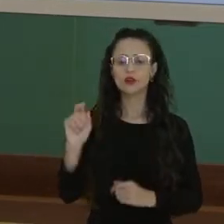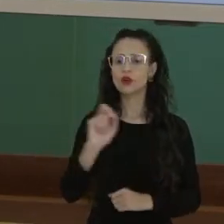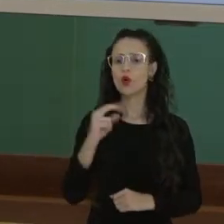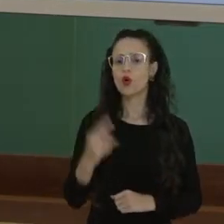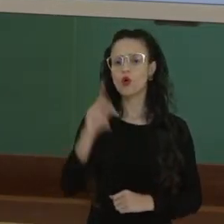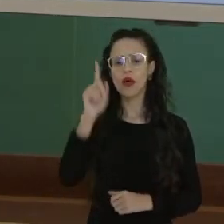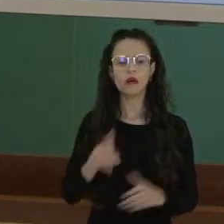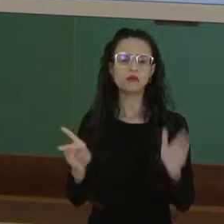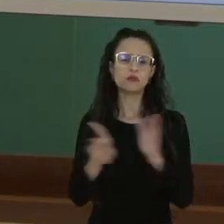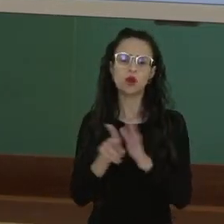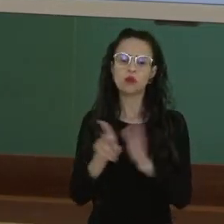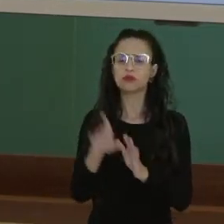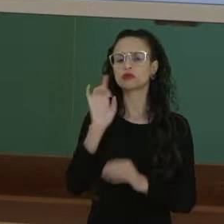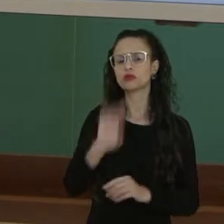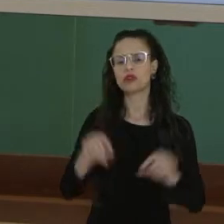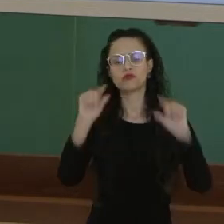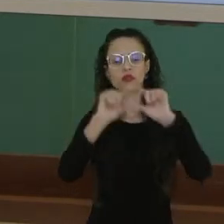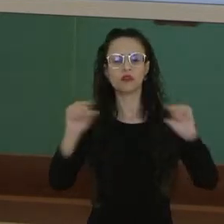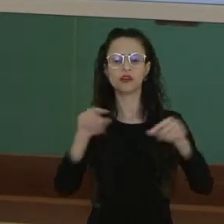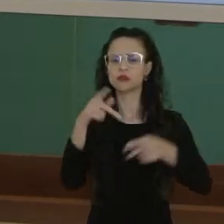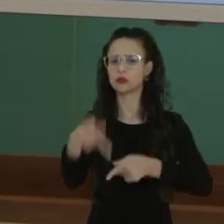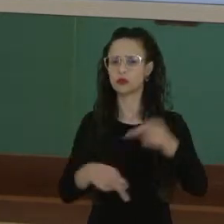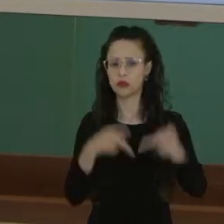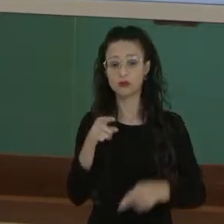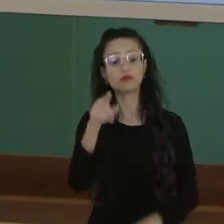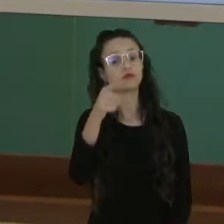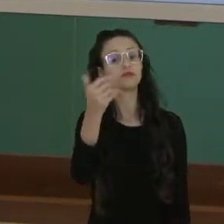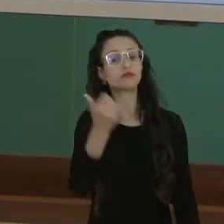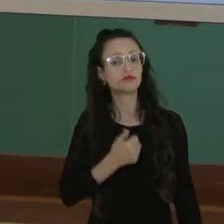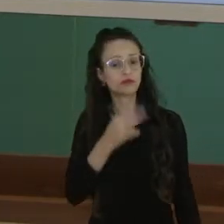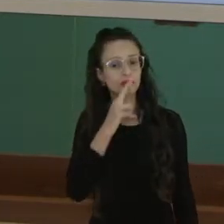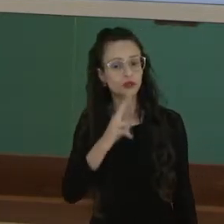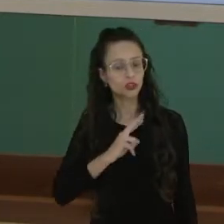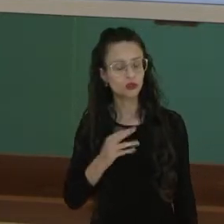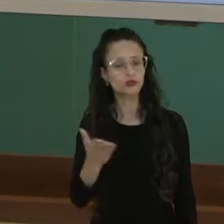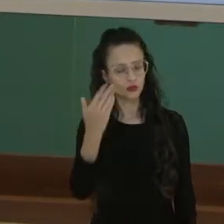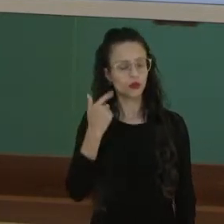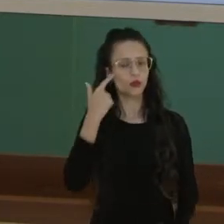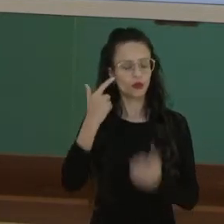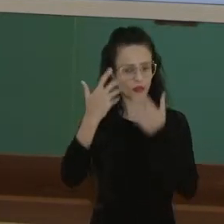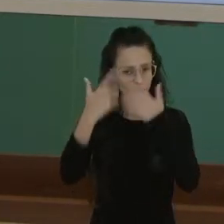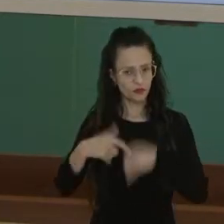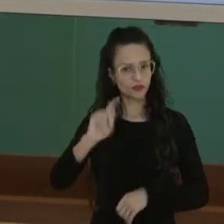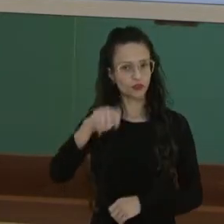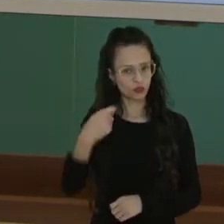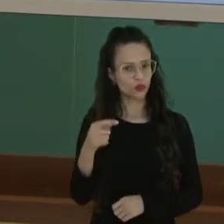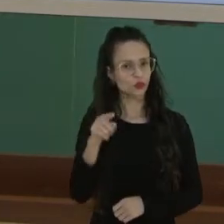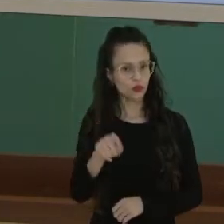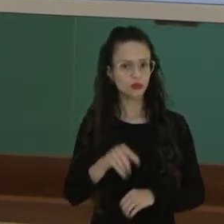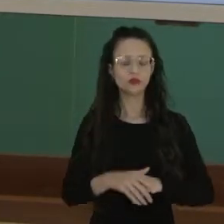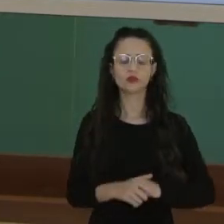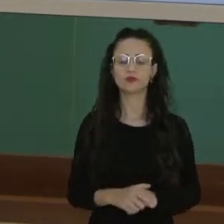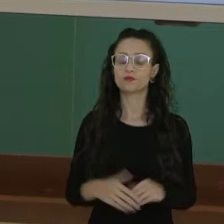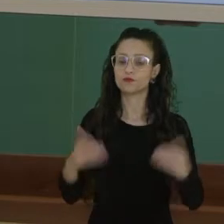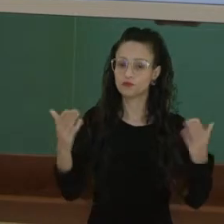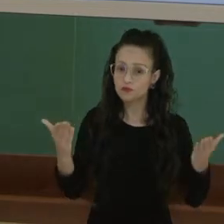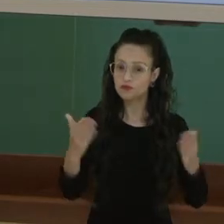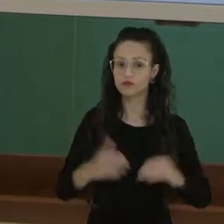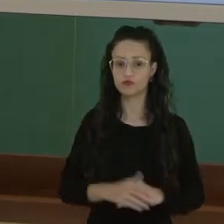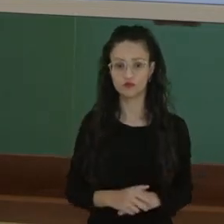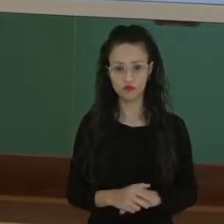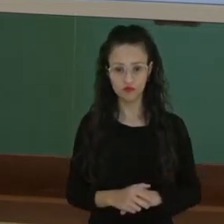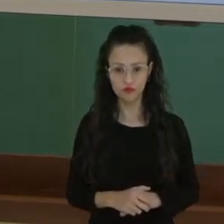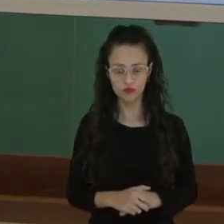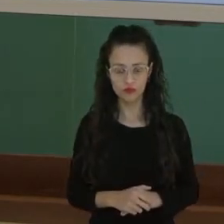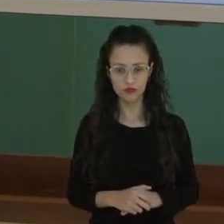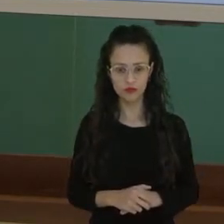ditado popular? O que você me diz? Vamos refletir um pouquinho sobre isso. Bem, antes